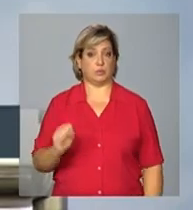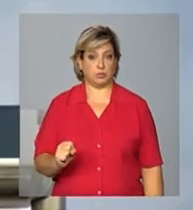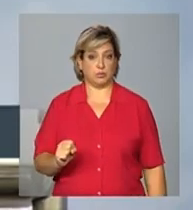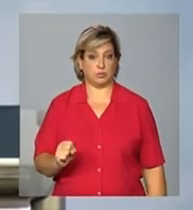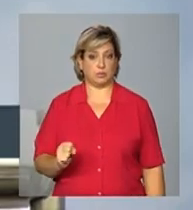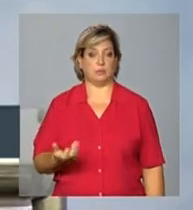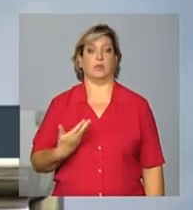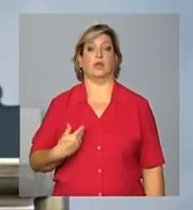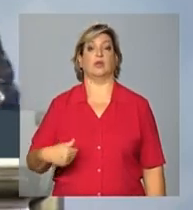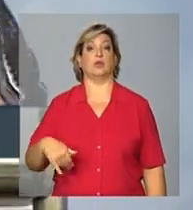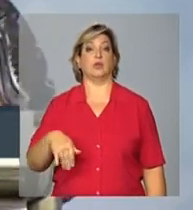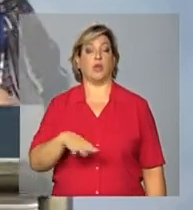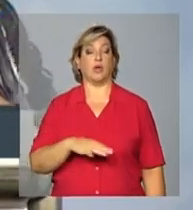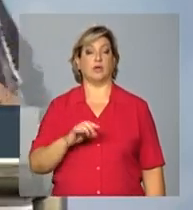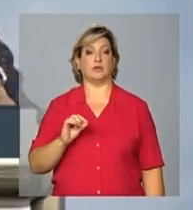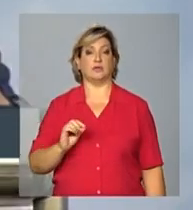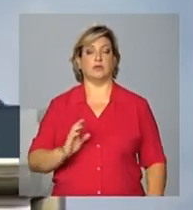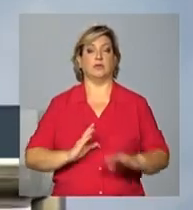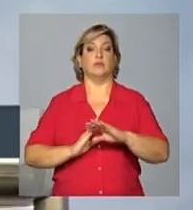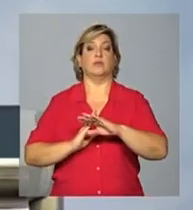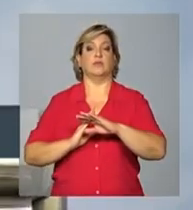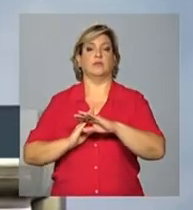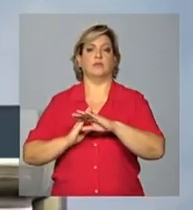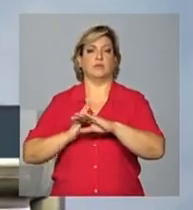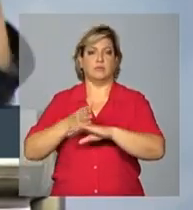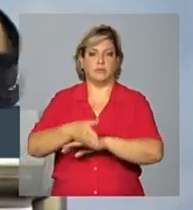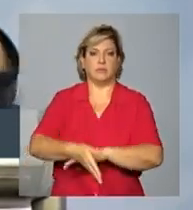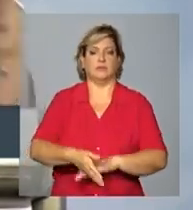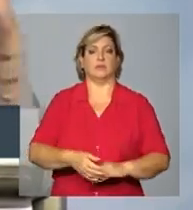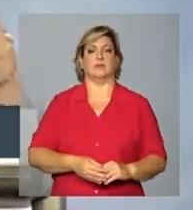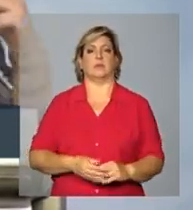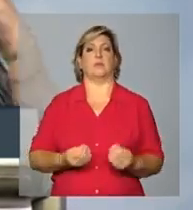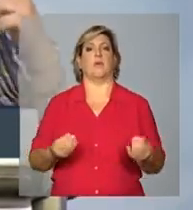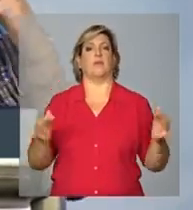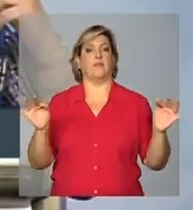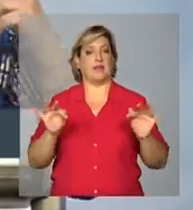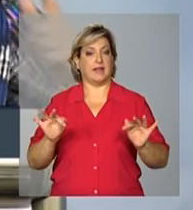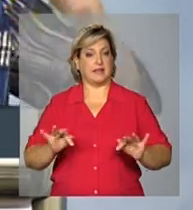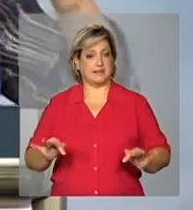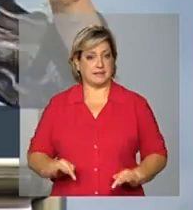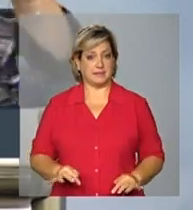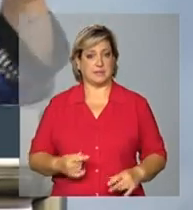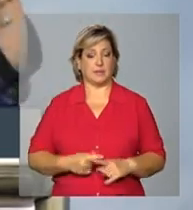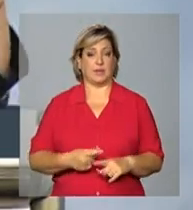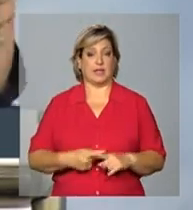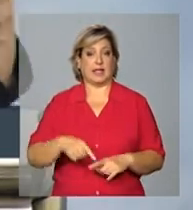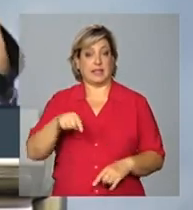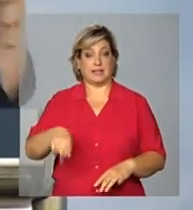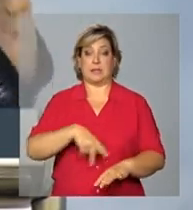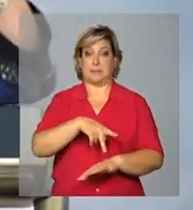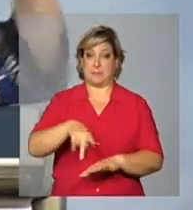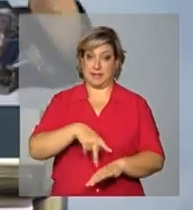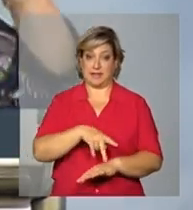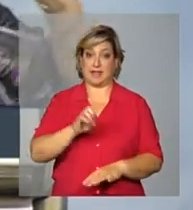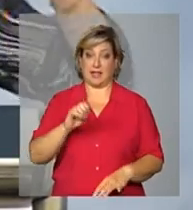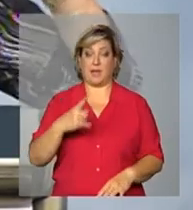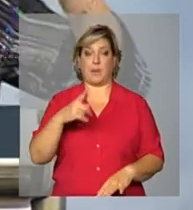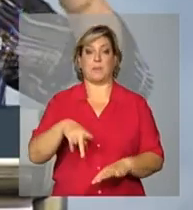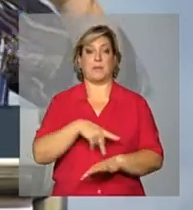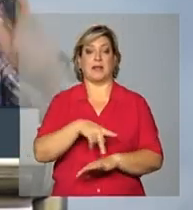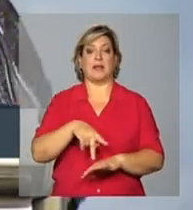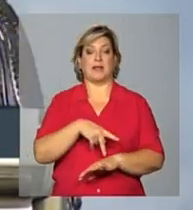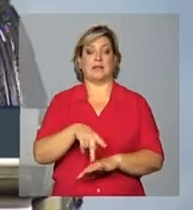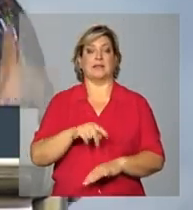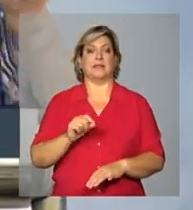Nós fomos lá e muito felizes, porque esse país é um país que nada contra